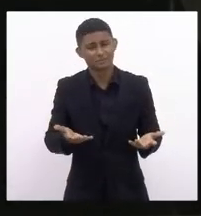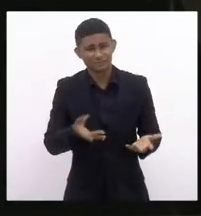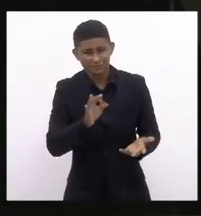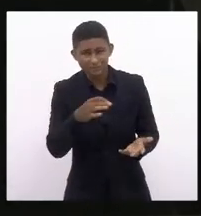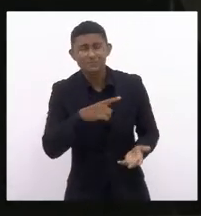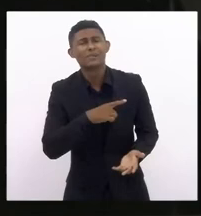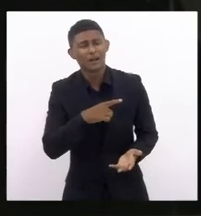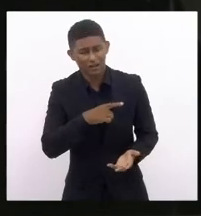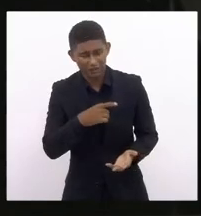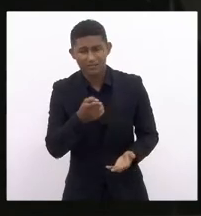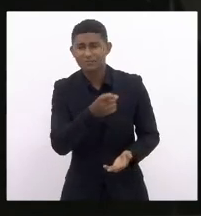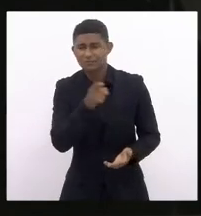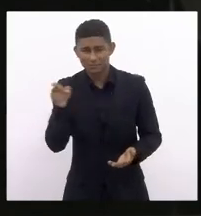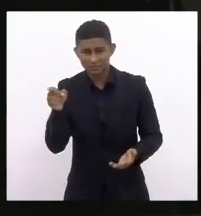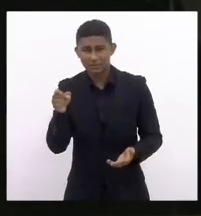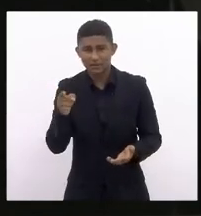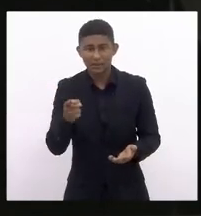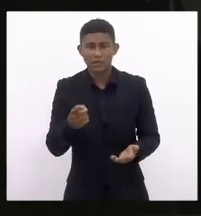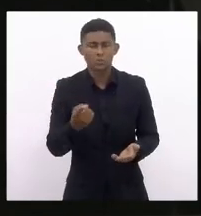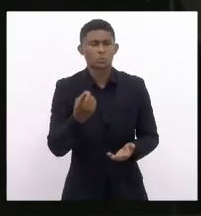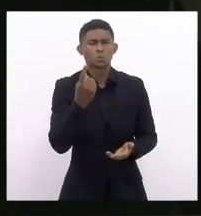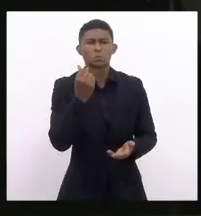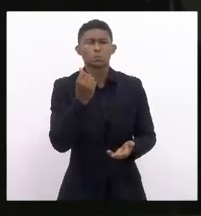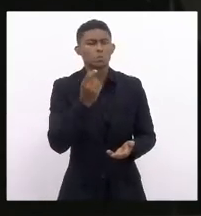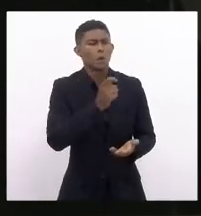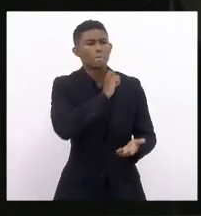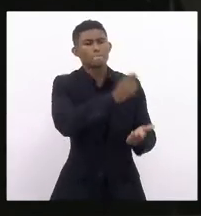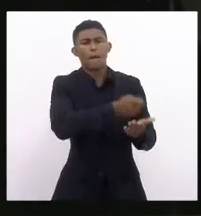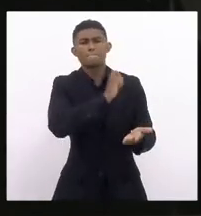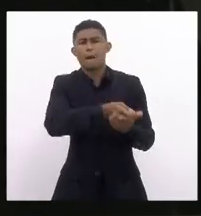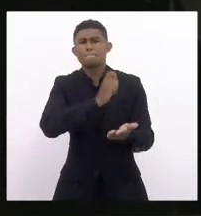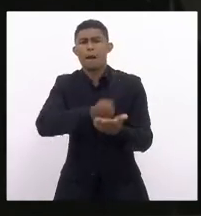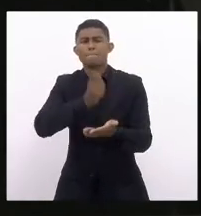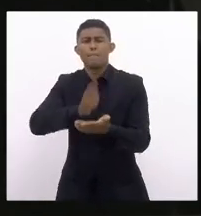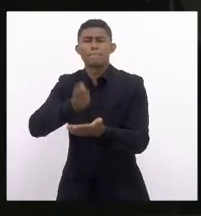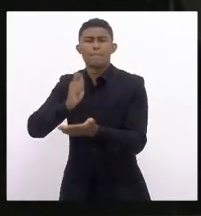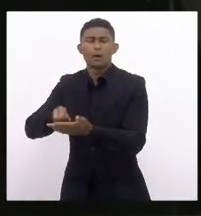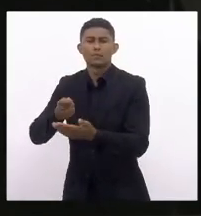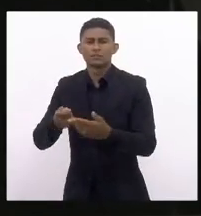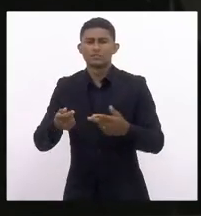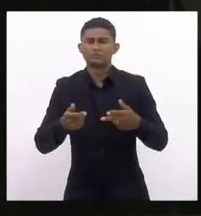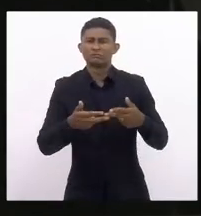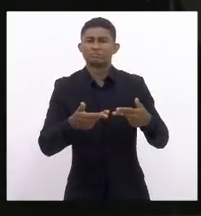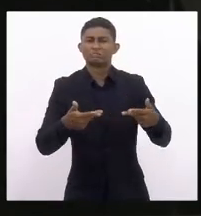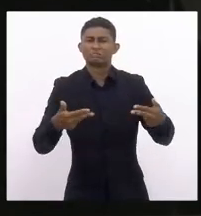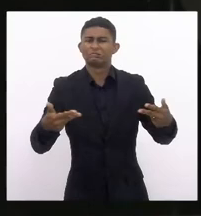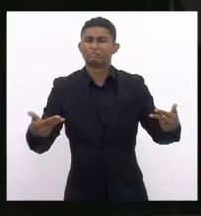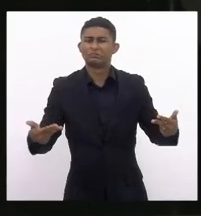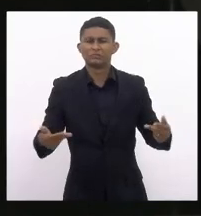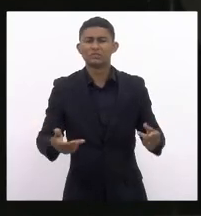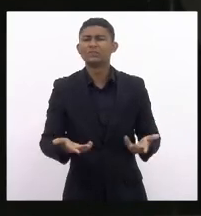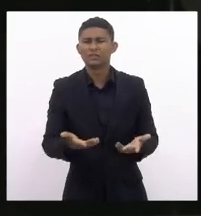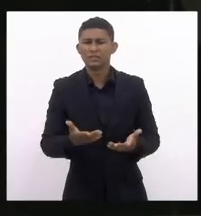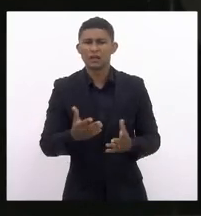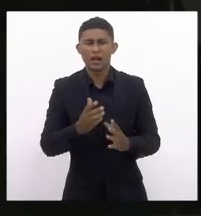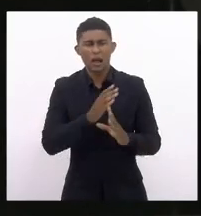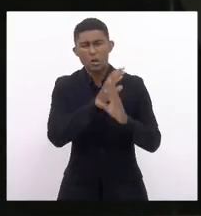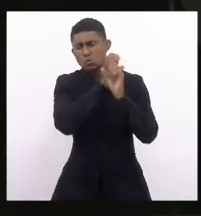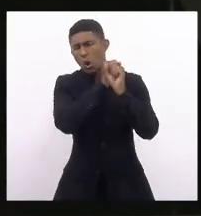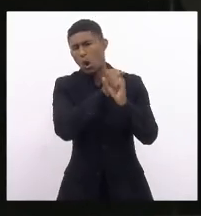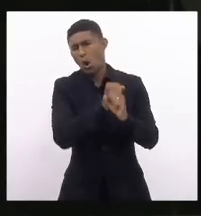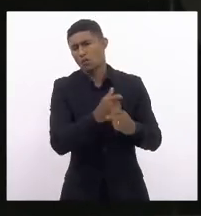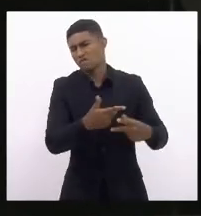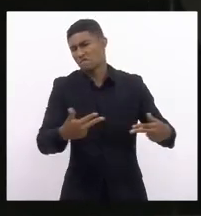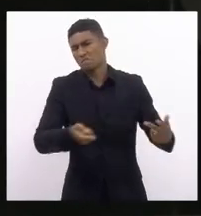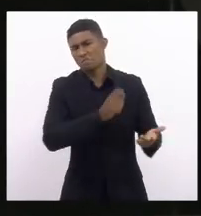para pagar, né, o Igor, para pagar a conta pública,